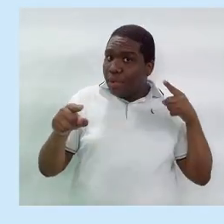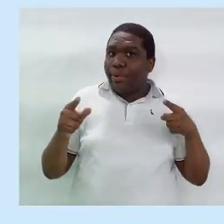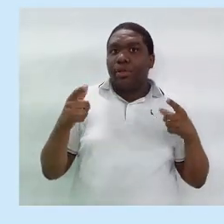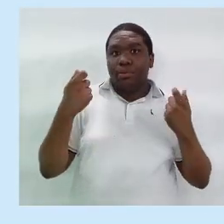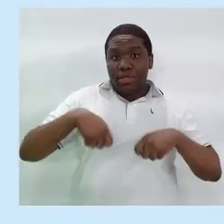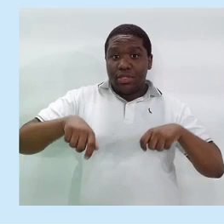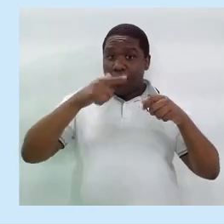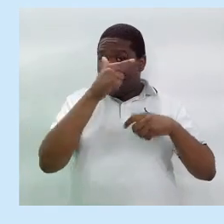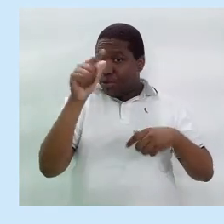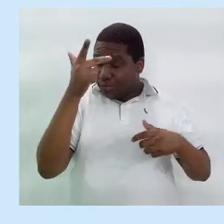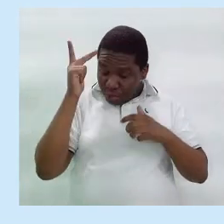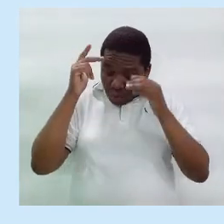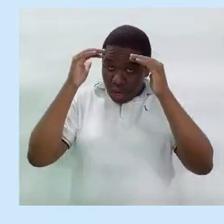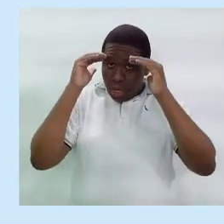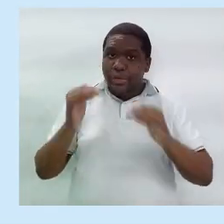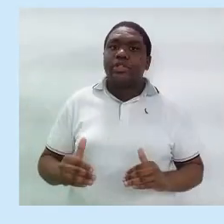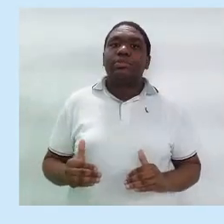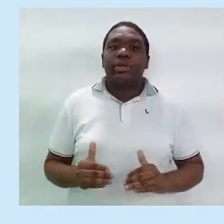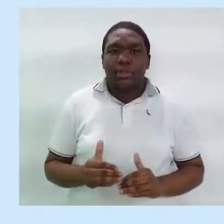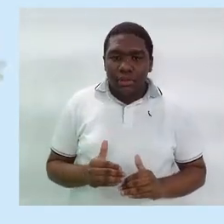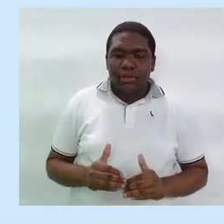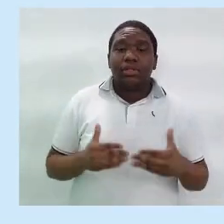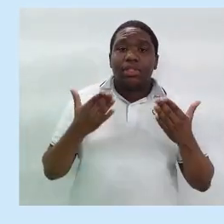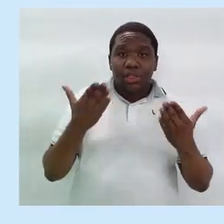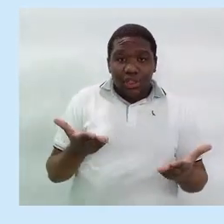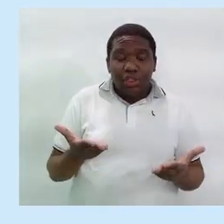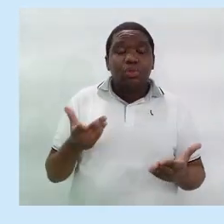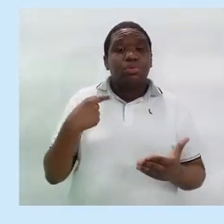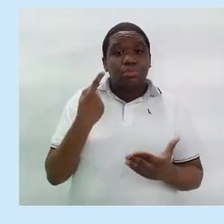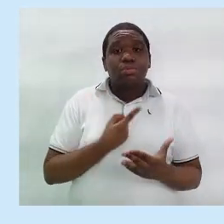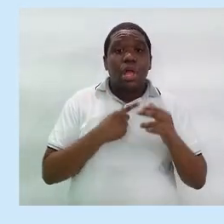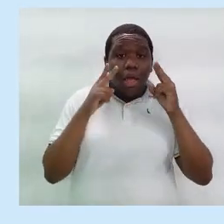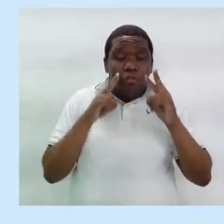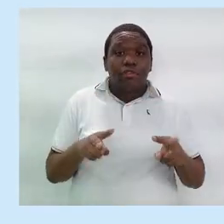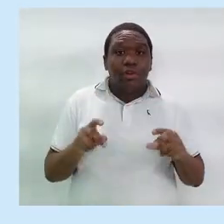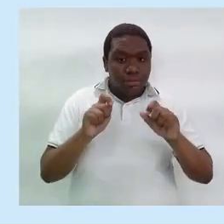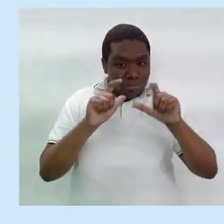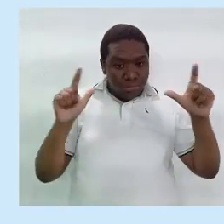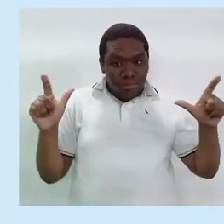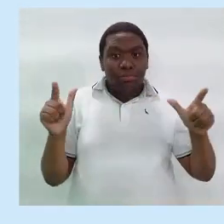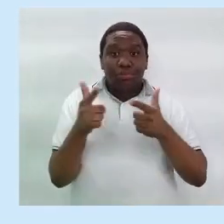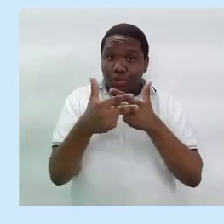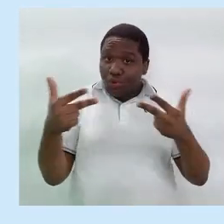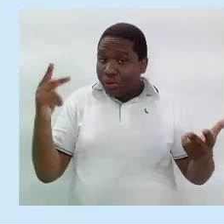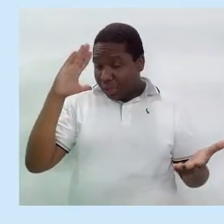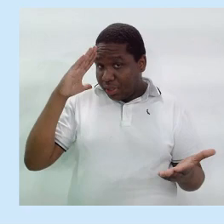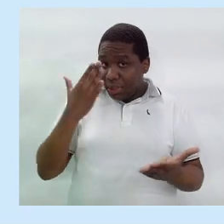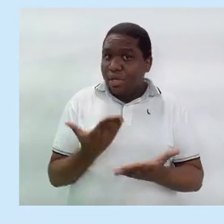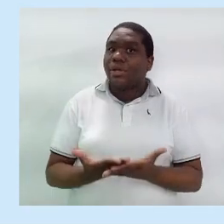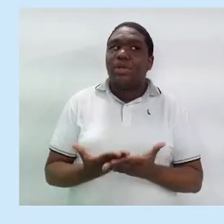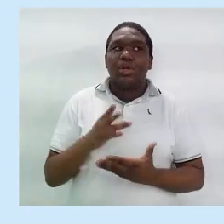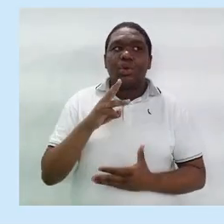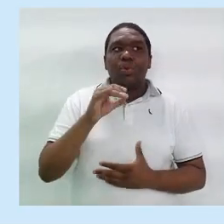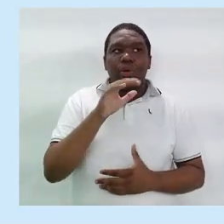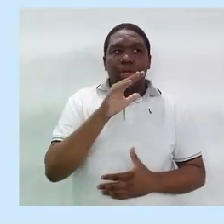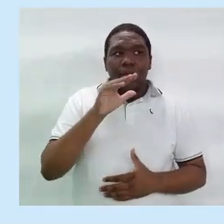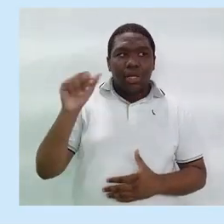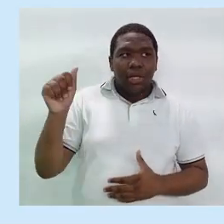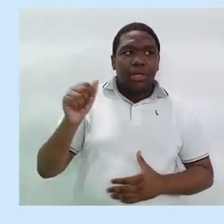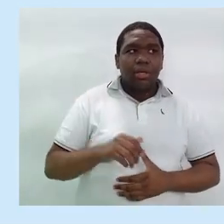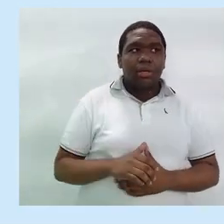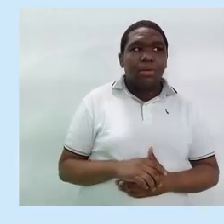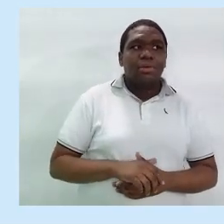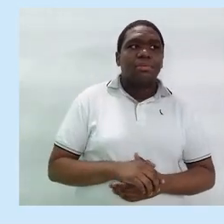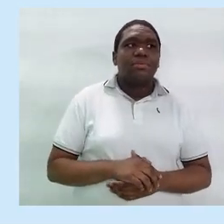outro. Prestem bem atenção. Então, essas, como nós vimos na tela, são as crenças da Wicca.